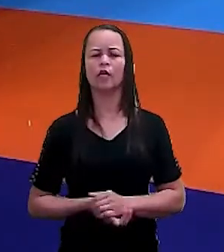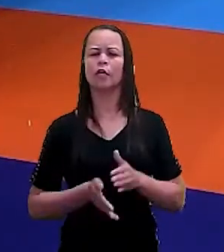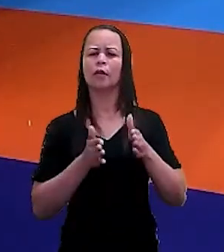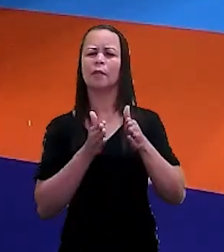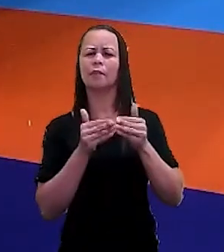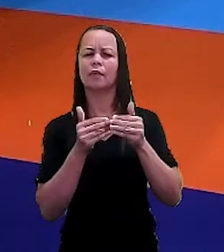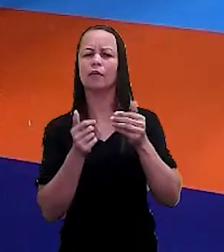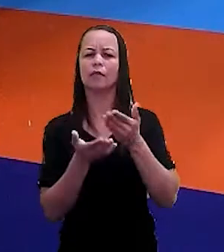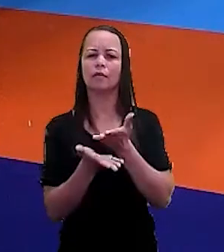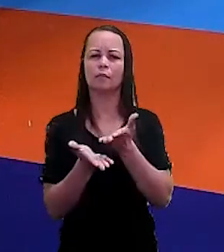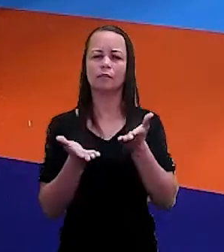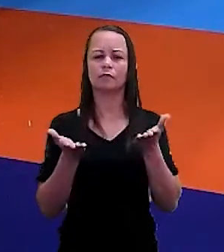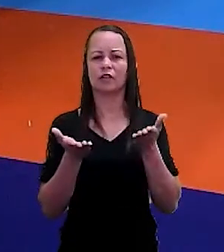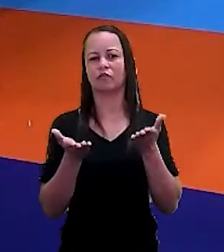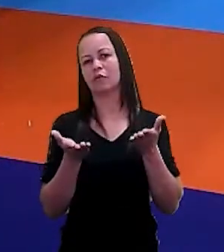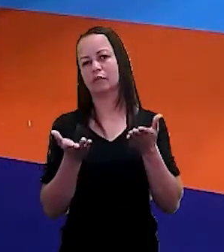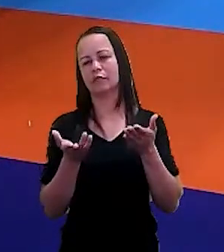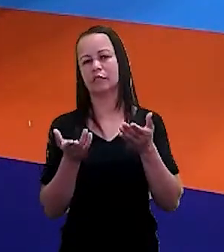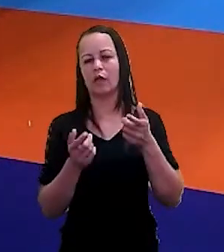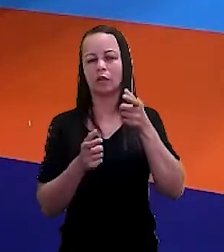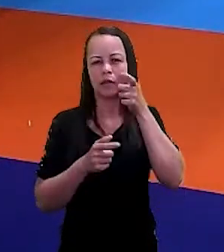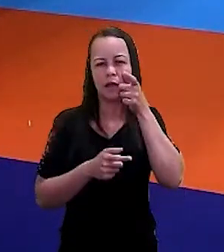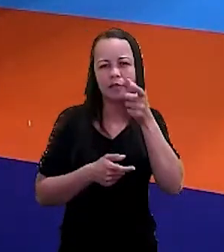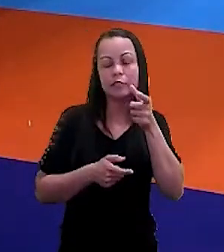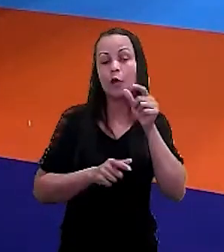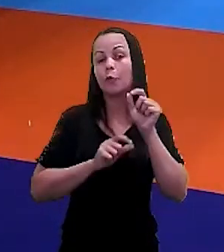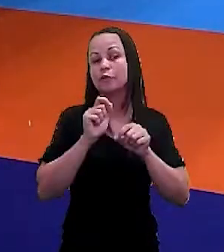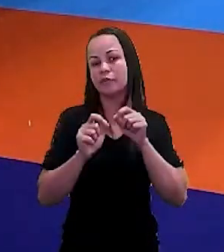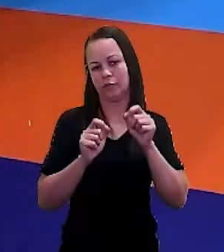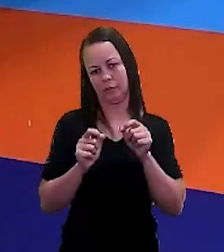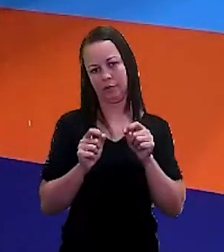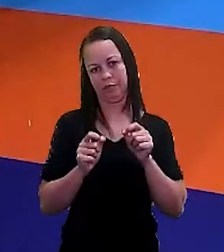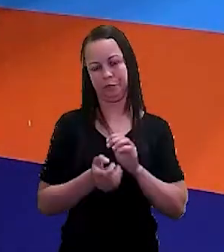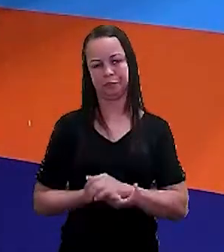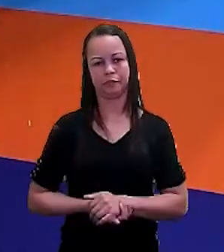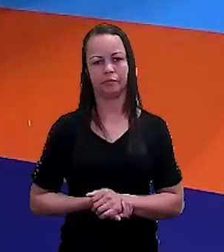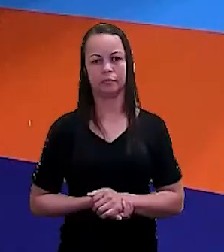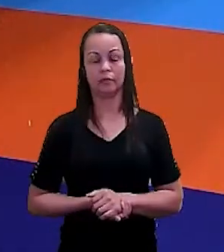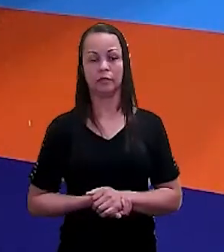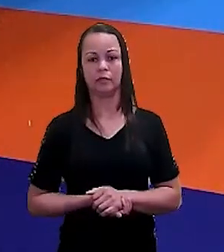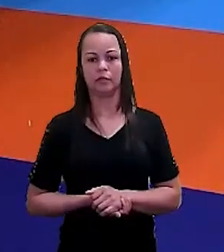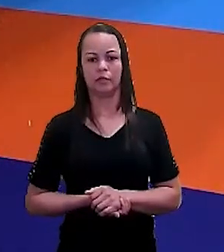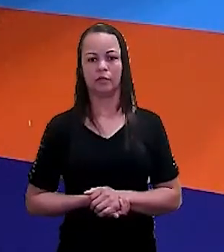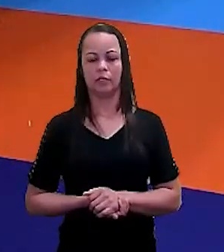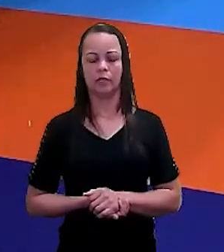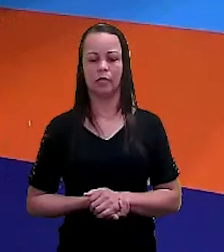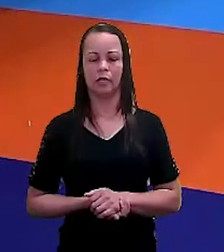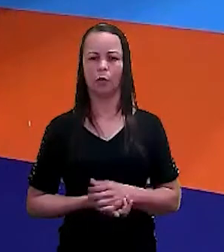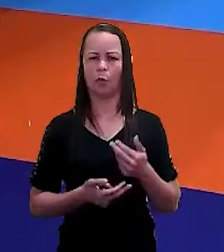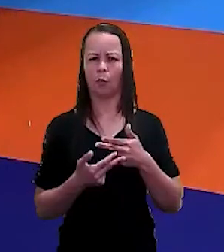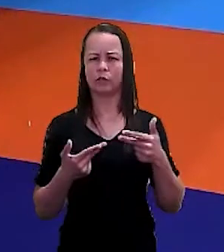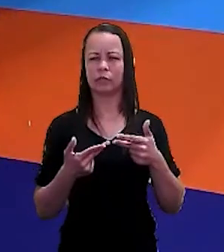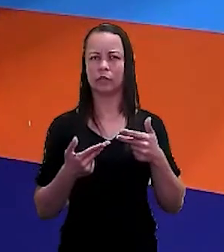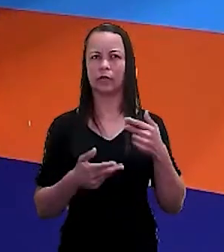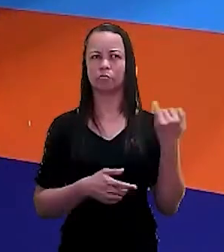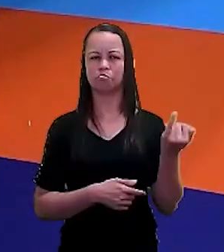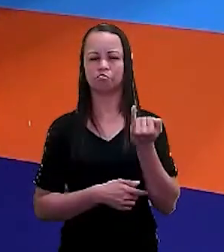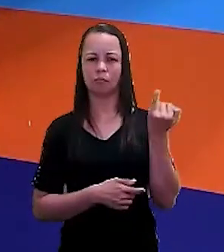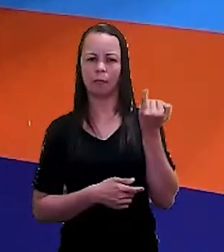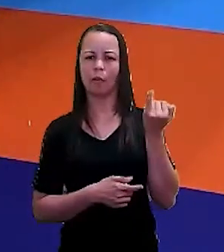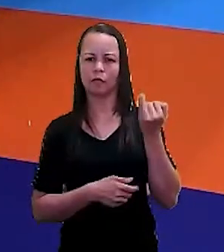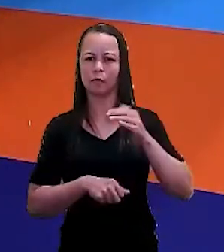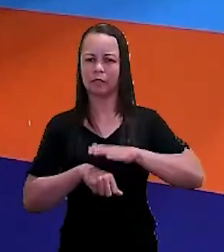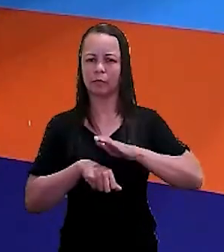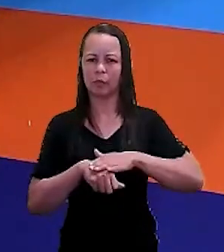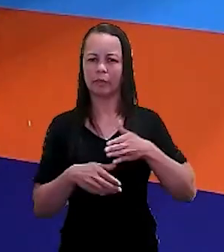vocês um pouquinho de atenção para chamar a vocês a uma coisa que eu acho que é muito importante para esse momento aqui,